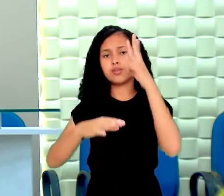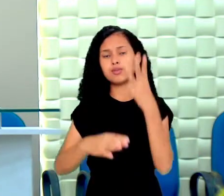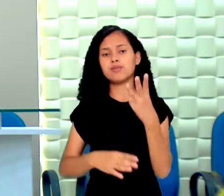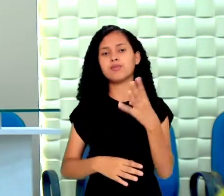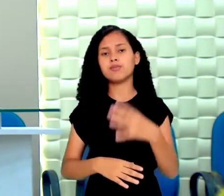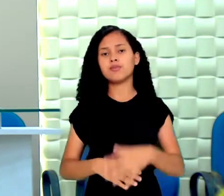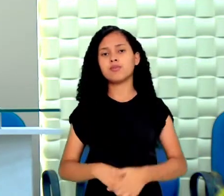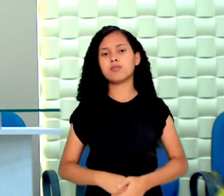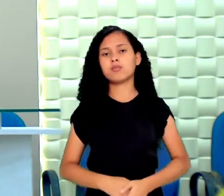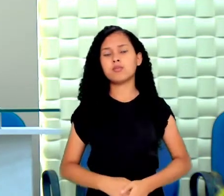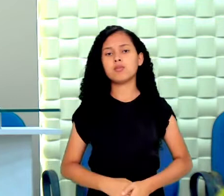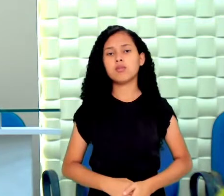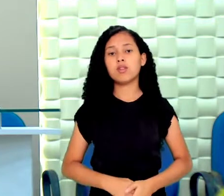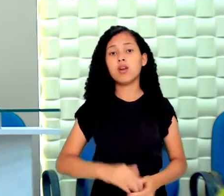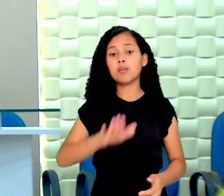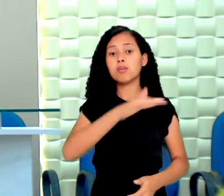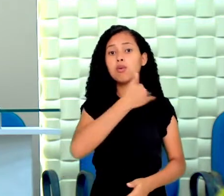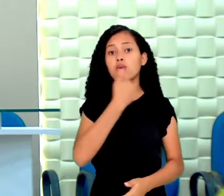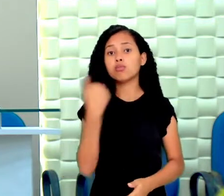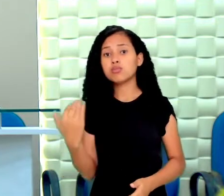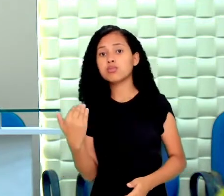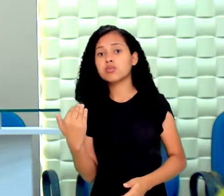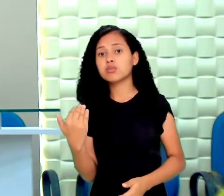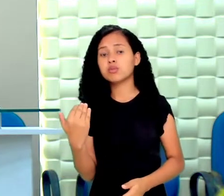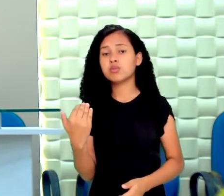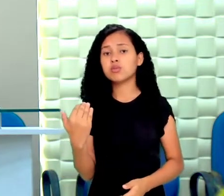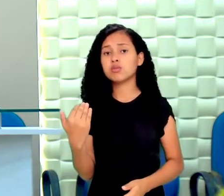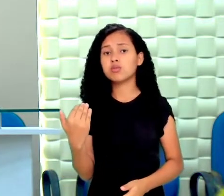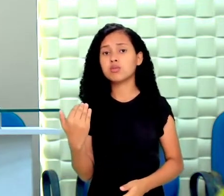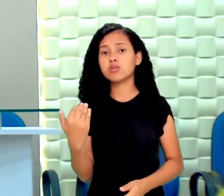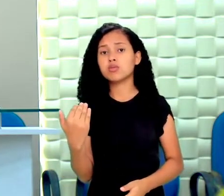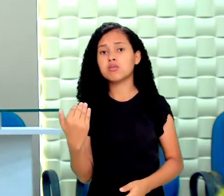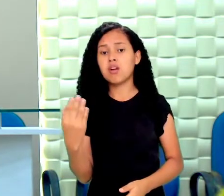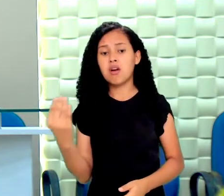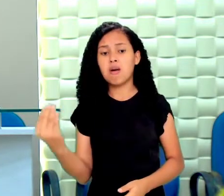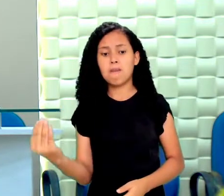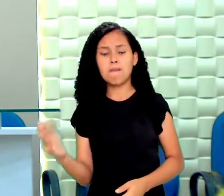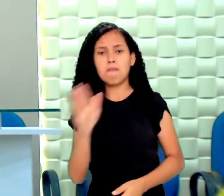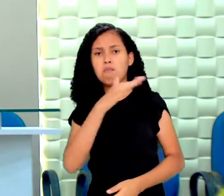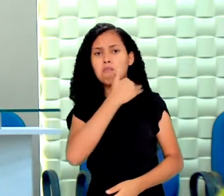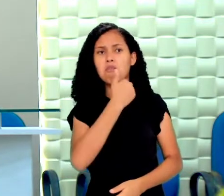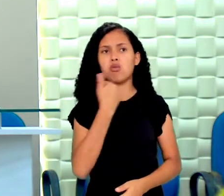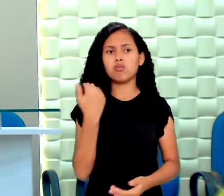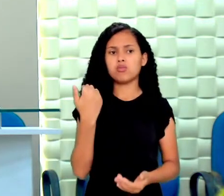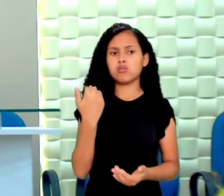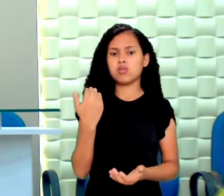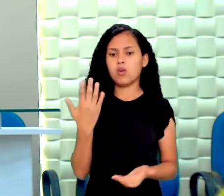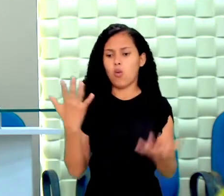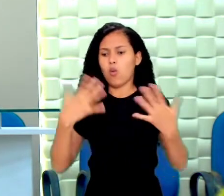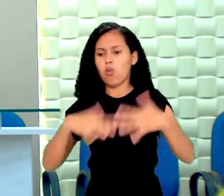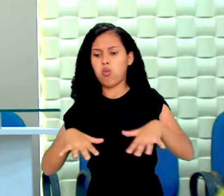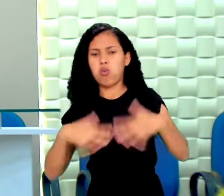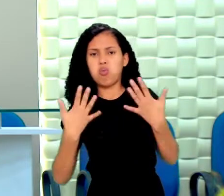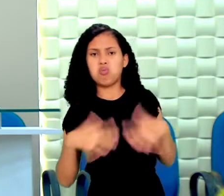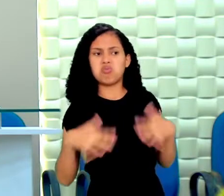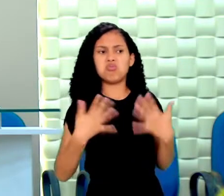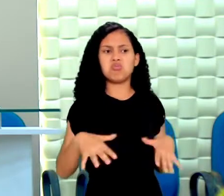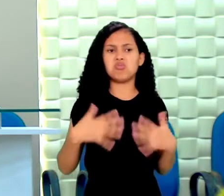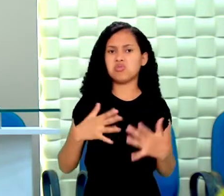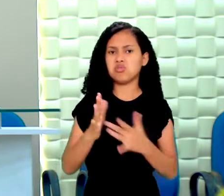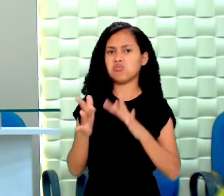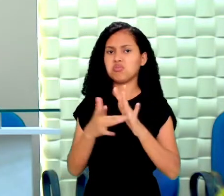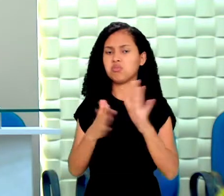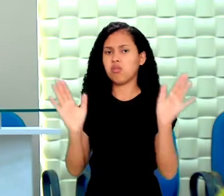dia. A morte não pegou Jesus de surpresa. O Calvário não surpreendeu Jesus.